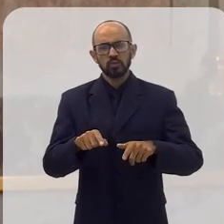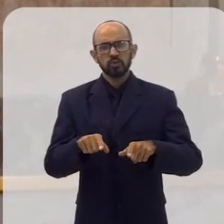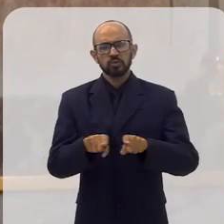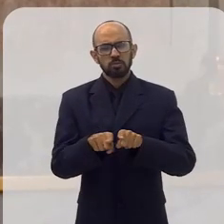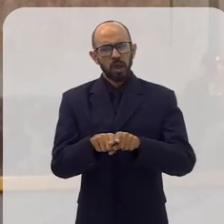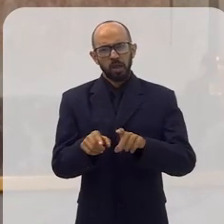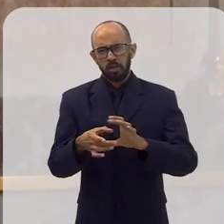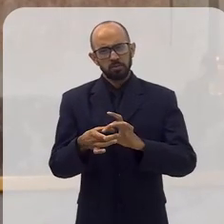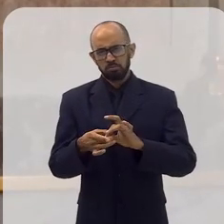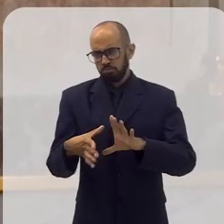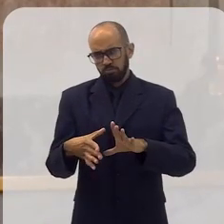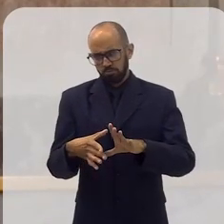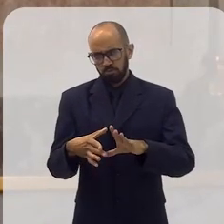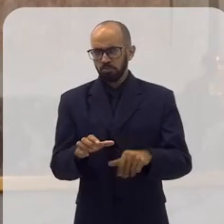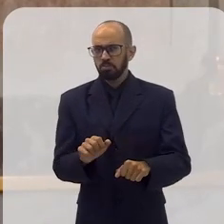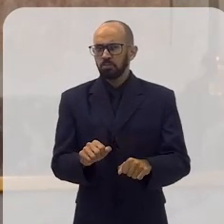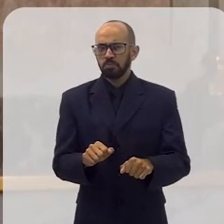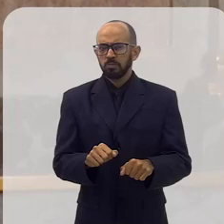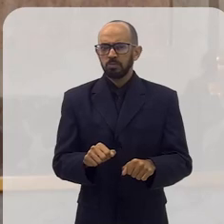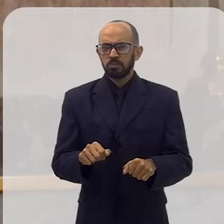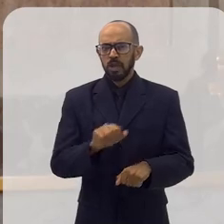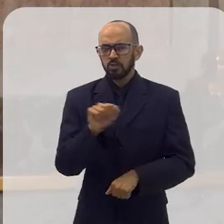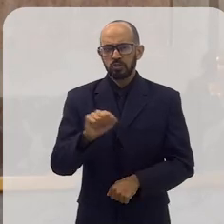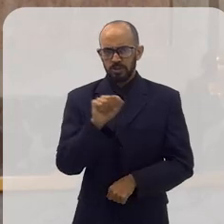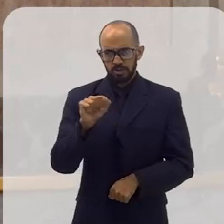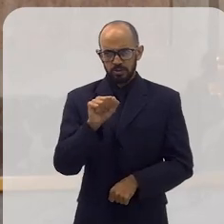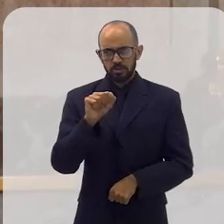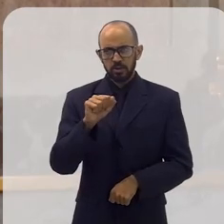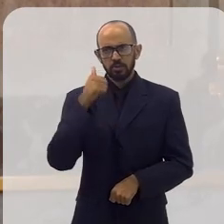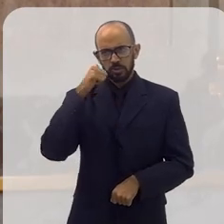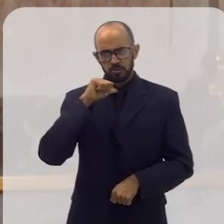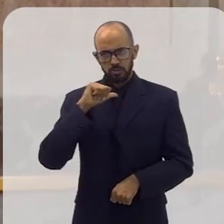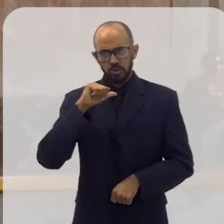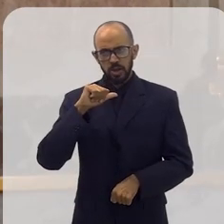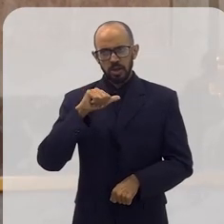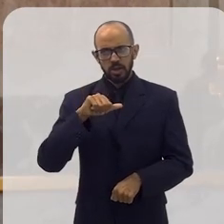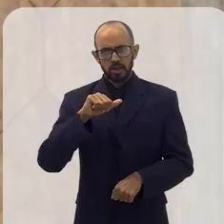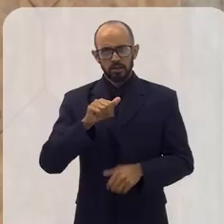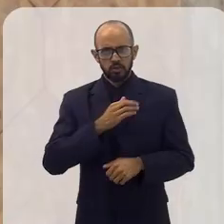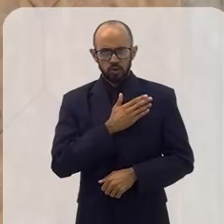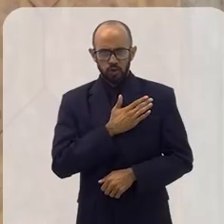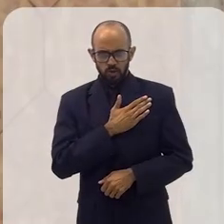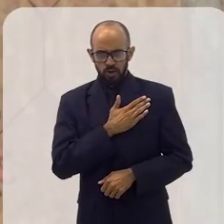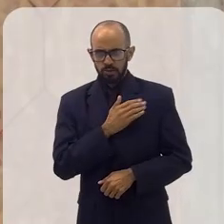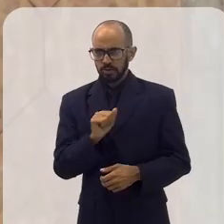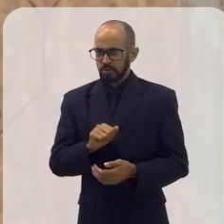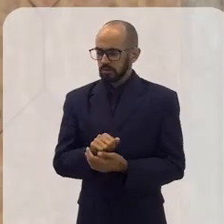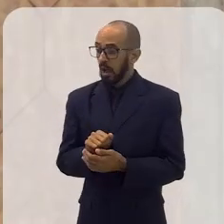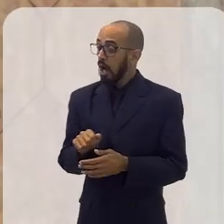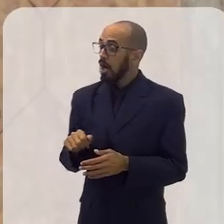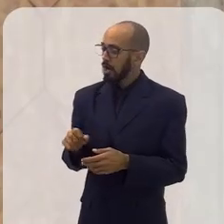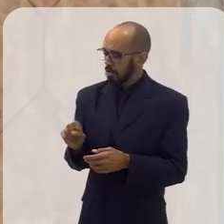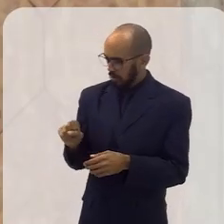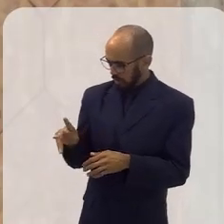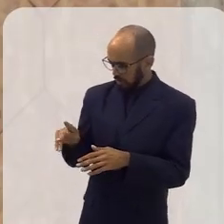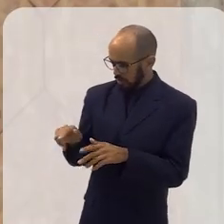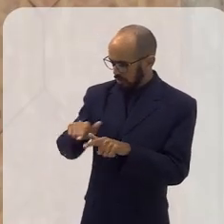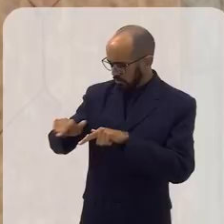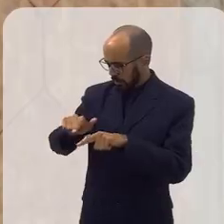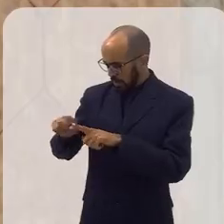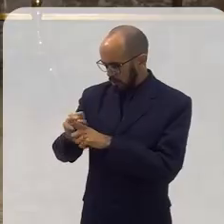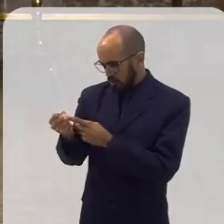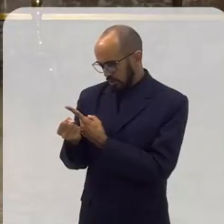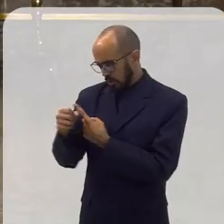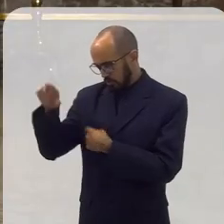deliberativos, na Associação de Senhoras Ortodoxas, que eles fazem então, tudo lá. Então, elas são mais voltadas para o trabalho